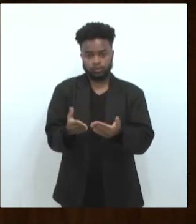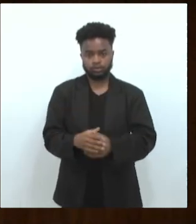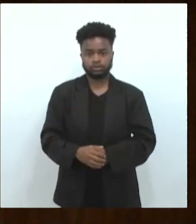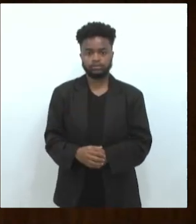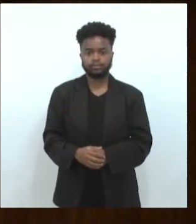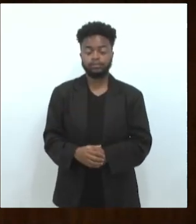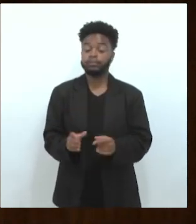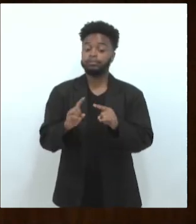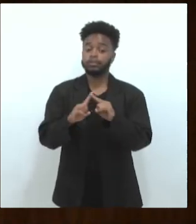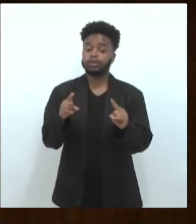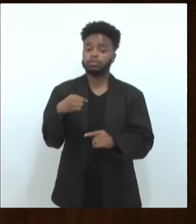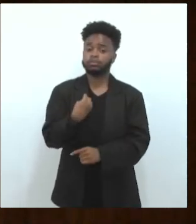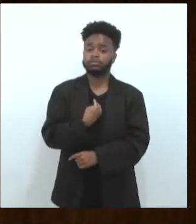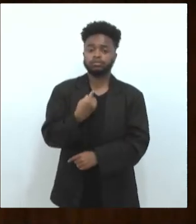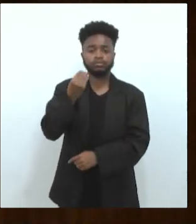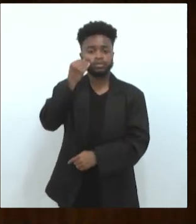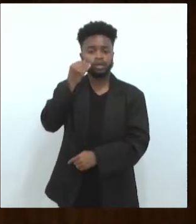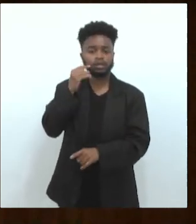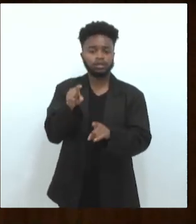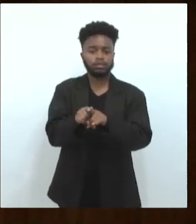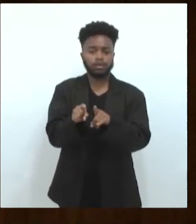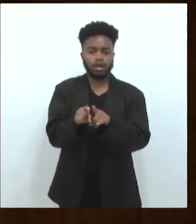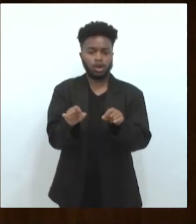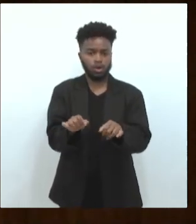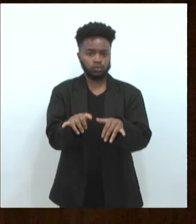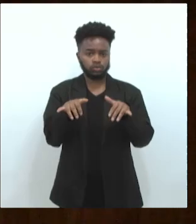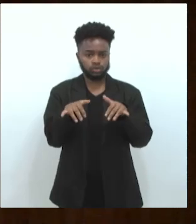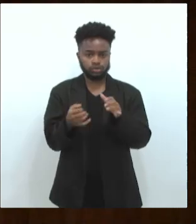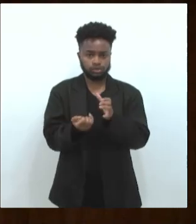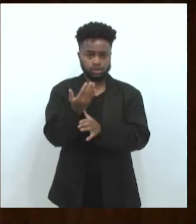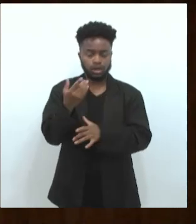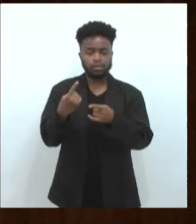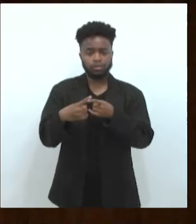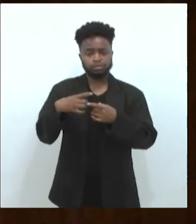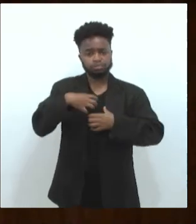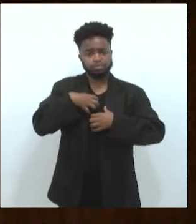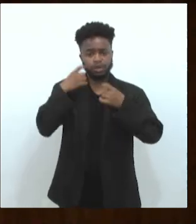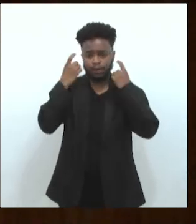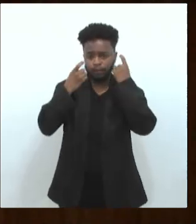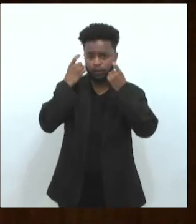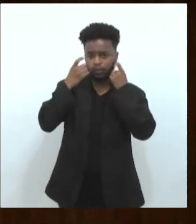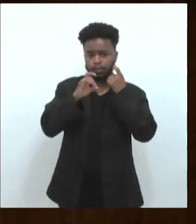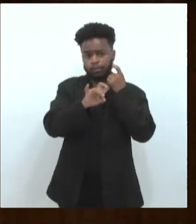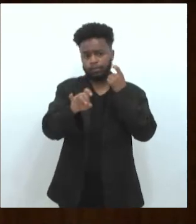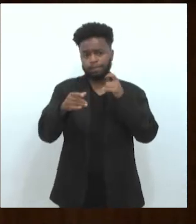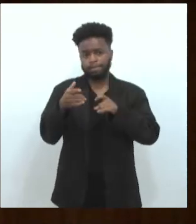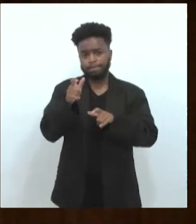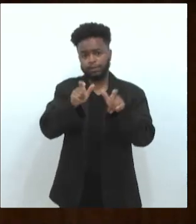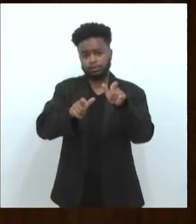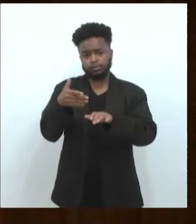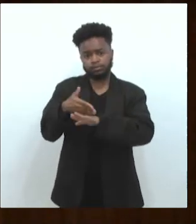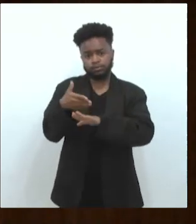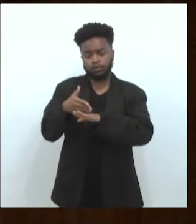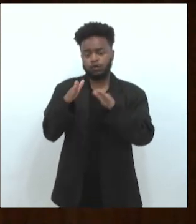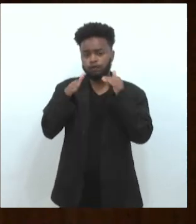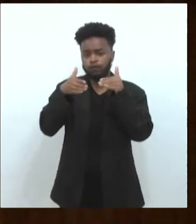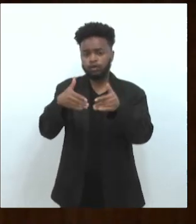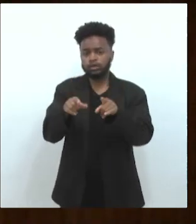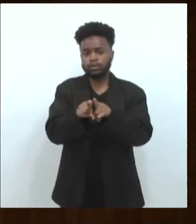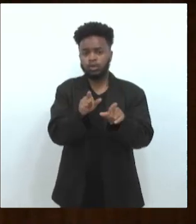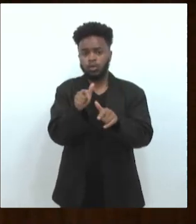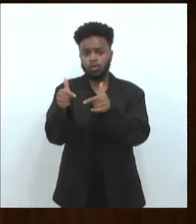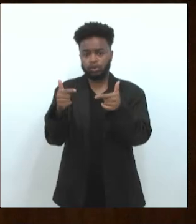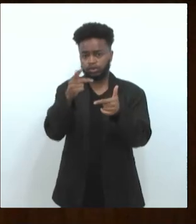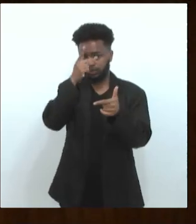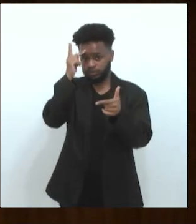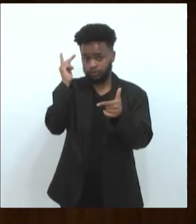que a gente possa também fazer uma audiência pública sobre o tema, porque causou preocupação aos integrantes do fórum, a outros tantos